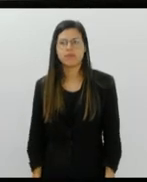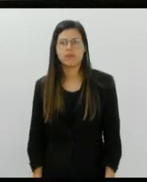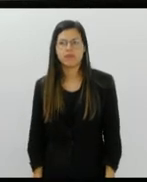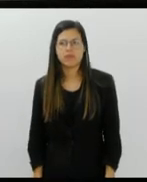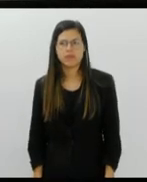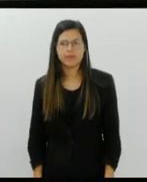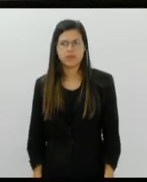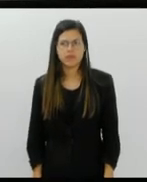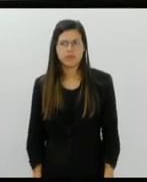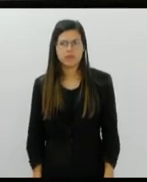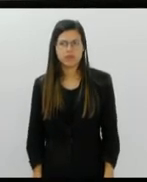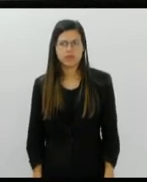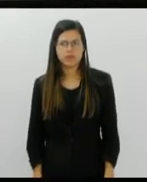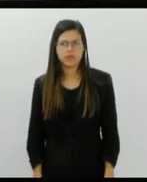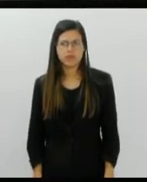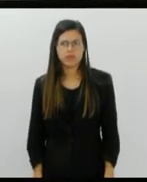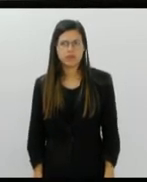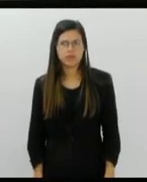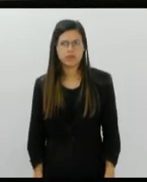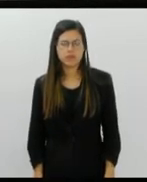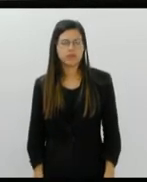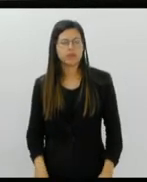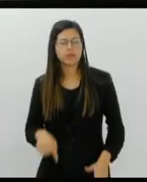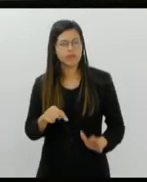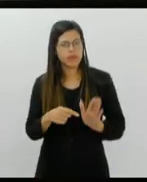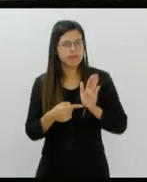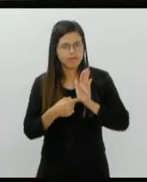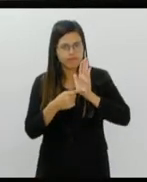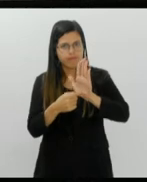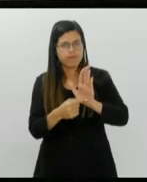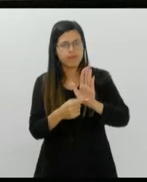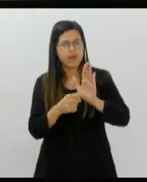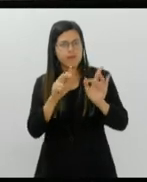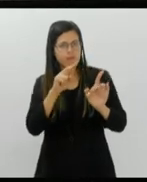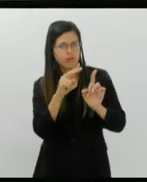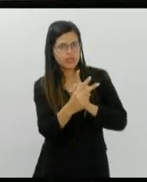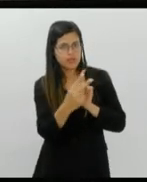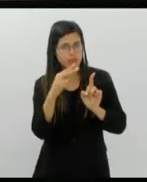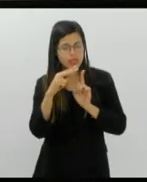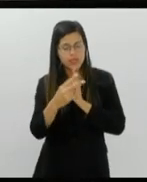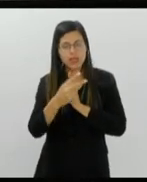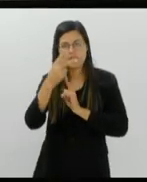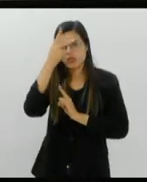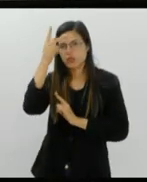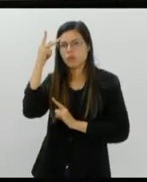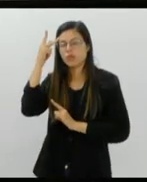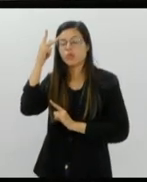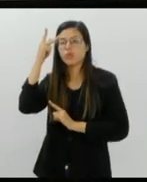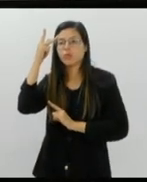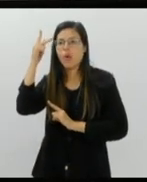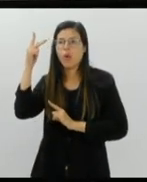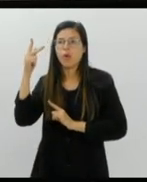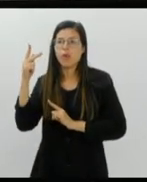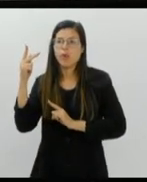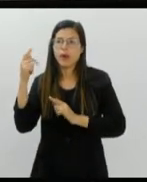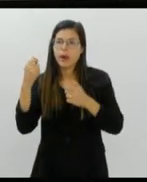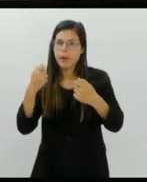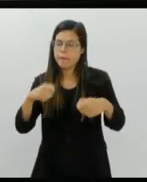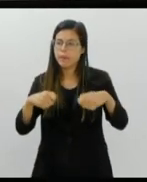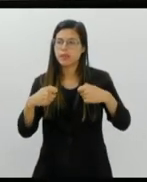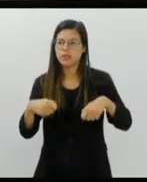tona essas pessoas né esse evento tão importante de pessoas que fazem um trabalho que precisa na